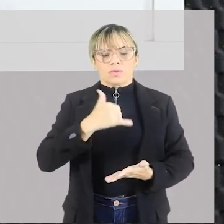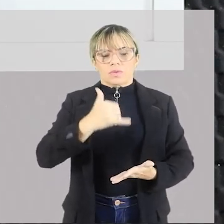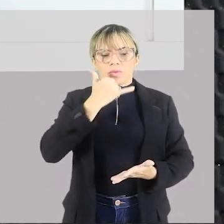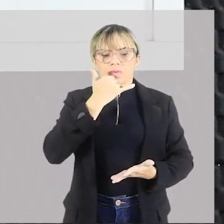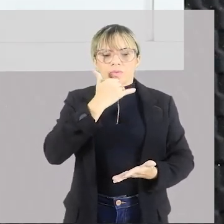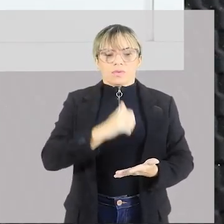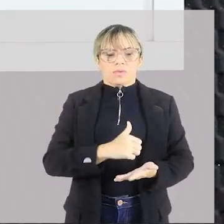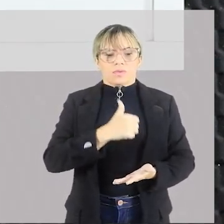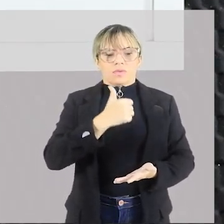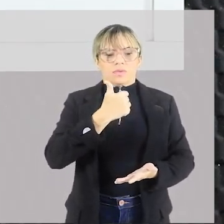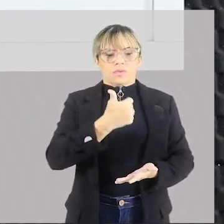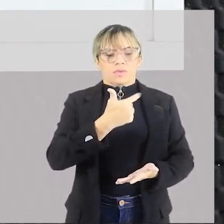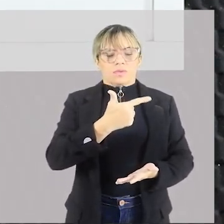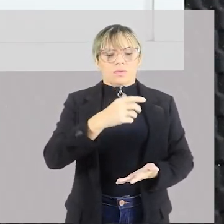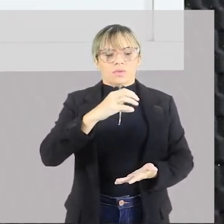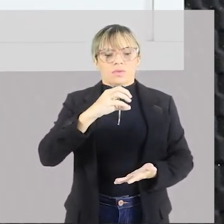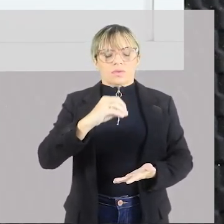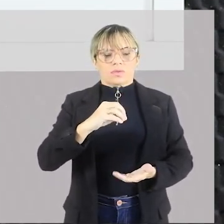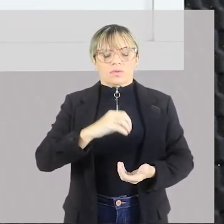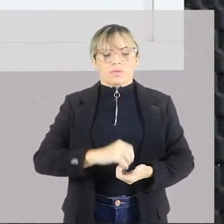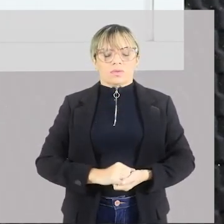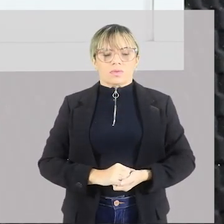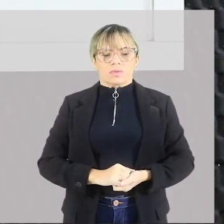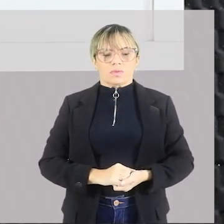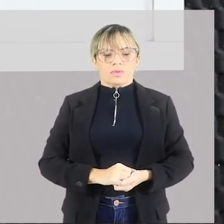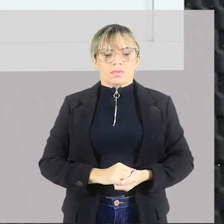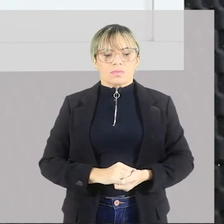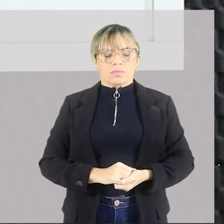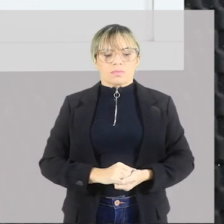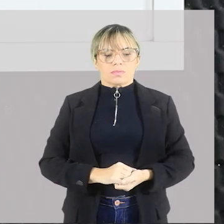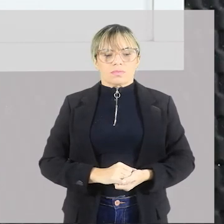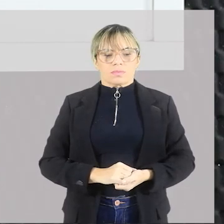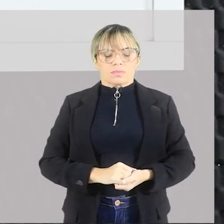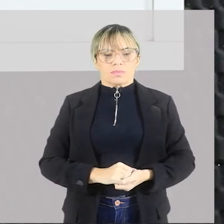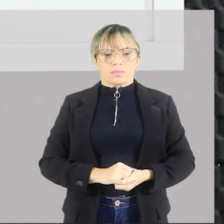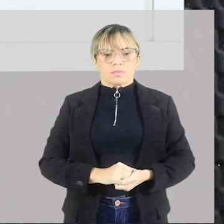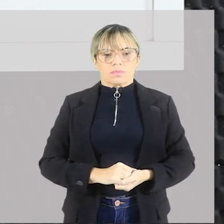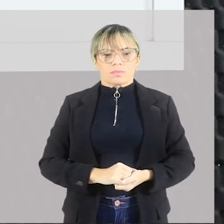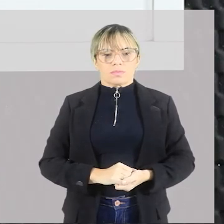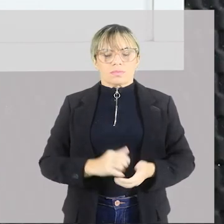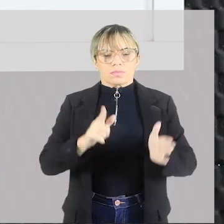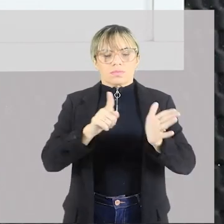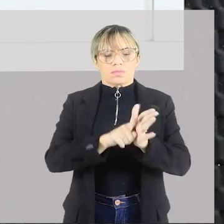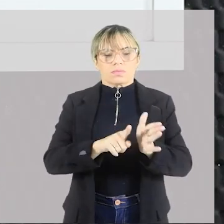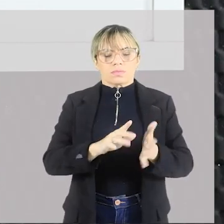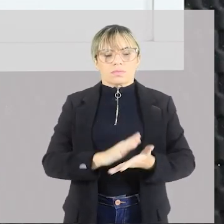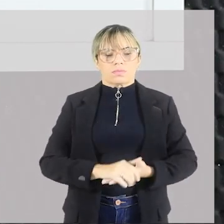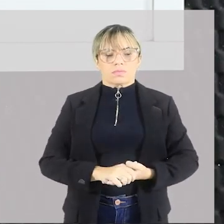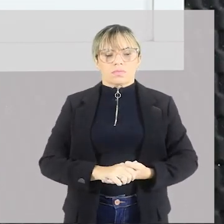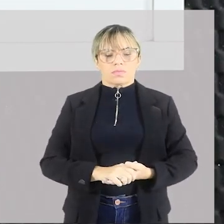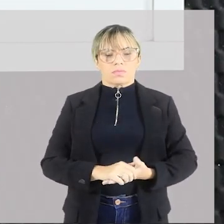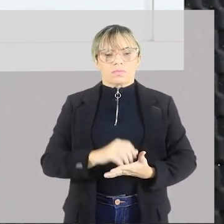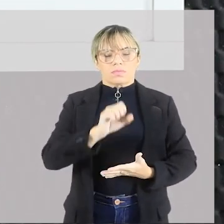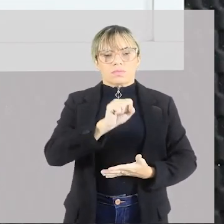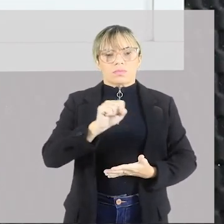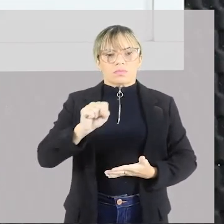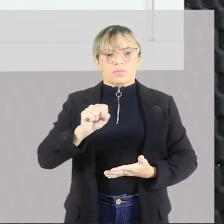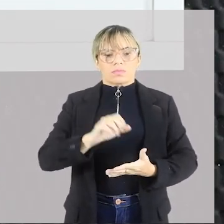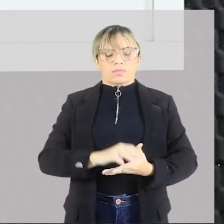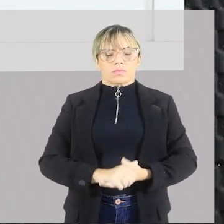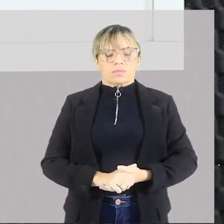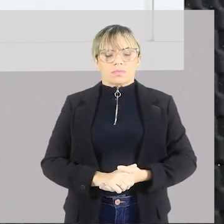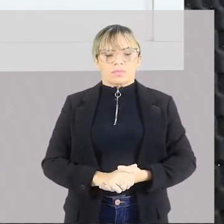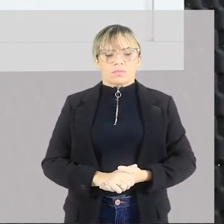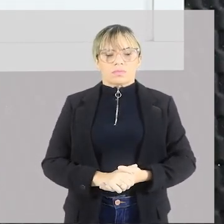120 né tem que tirar essa 88 120 Men 88 então